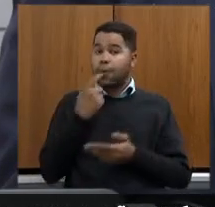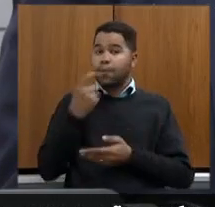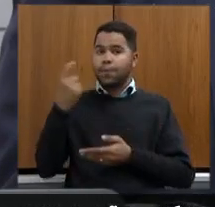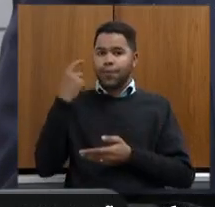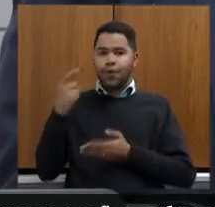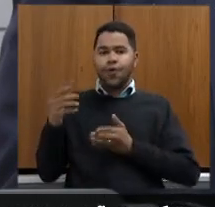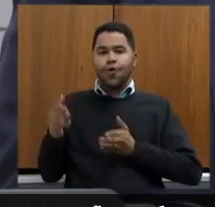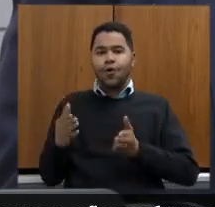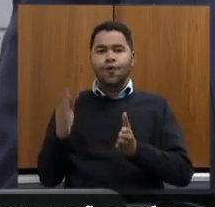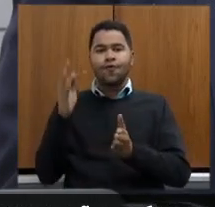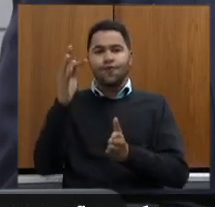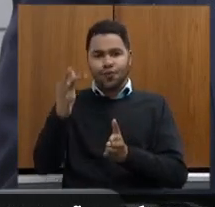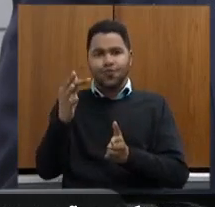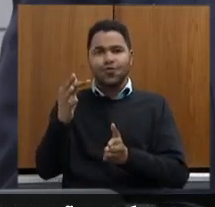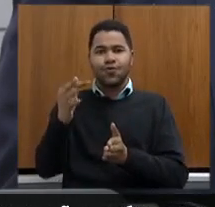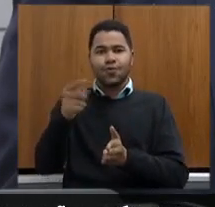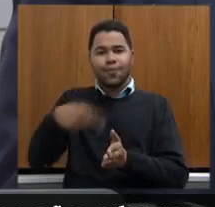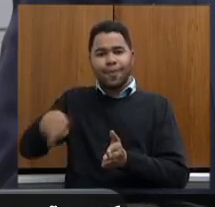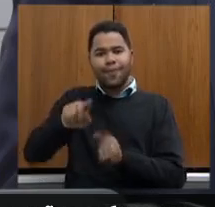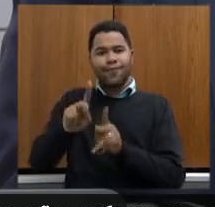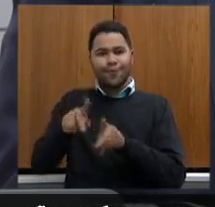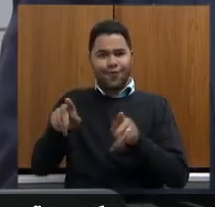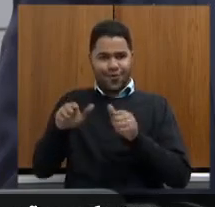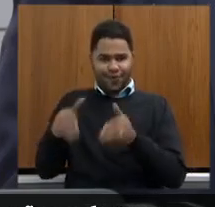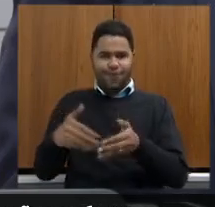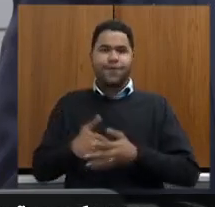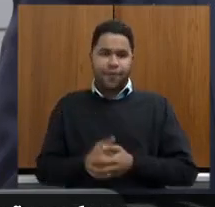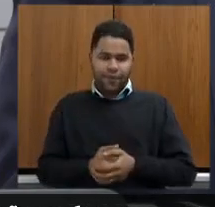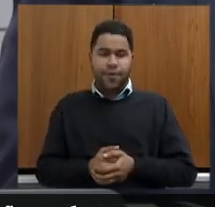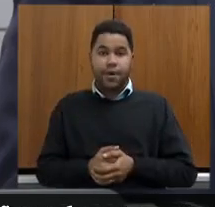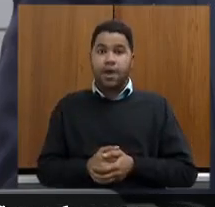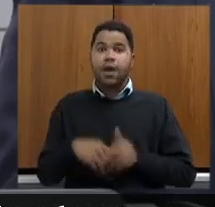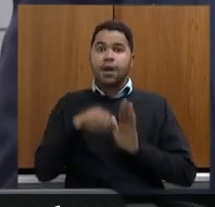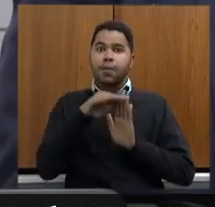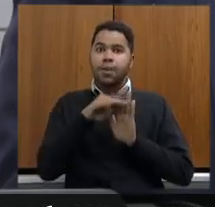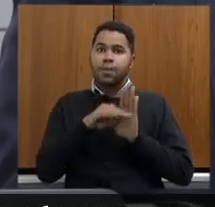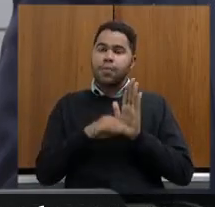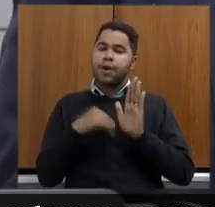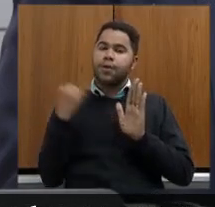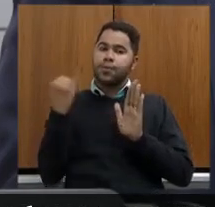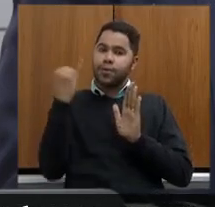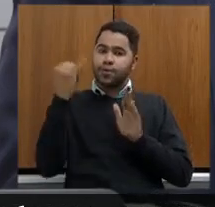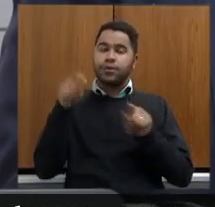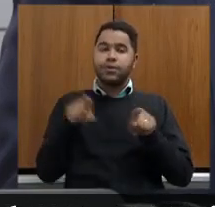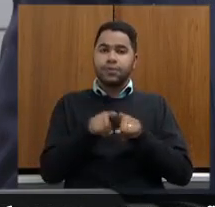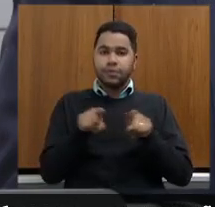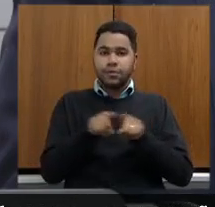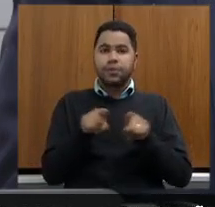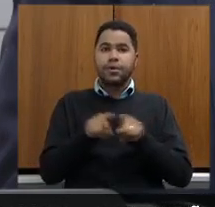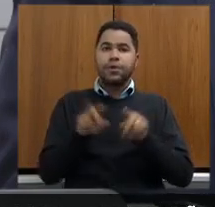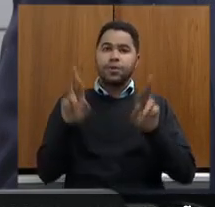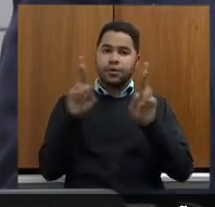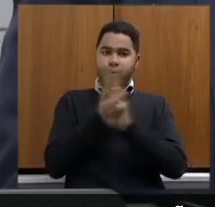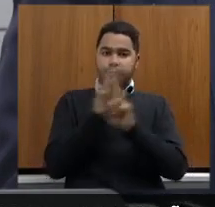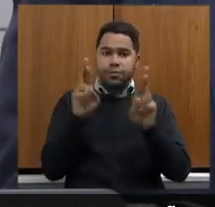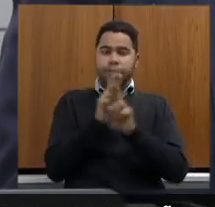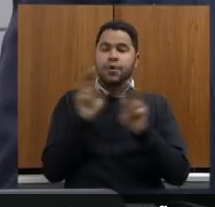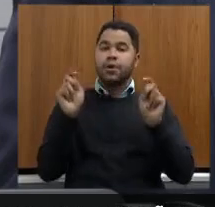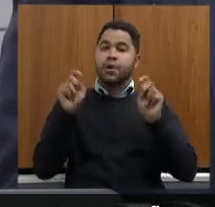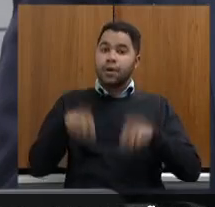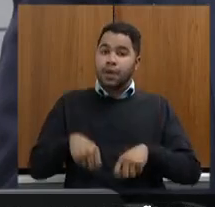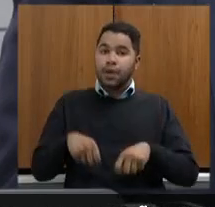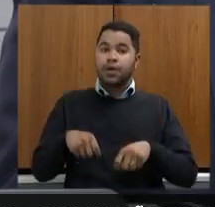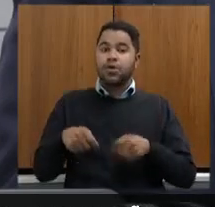recentemente o trilha de futuro educadores que é um programa extremamente importante inclusive relacionada à questão da